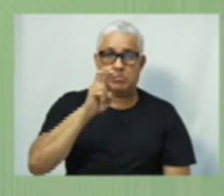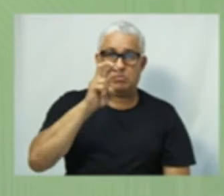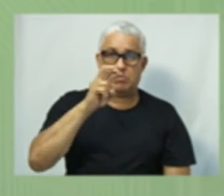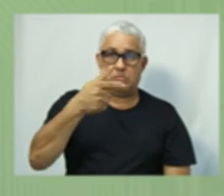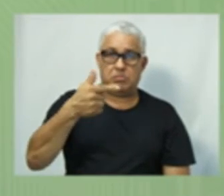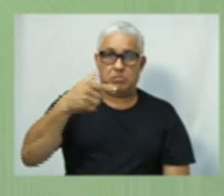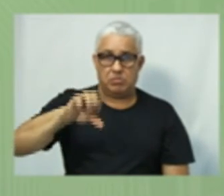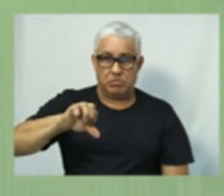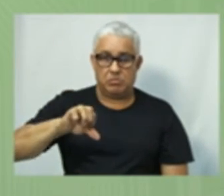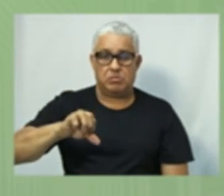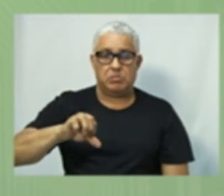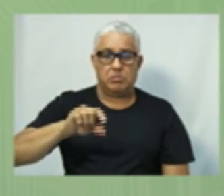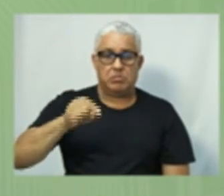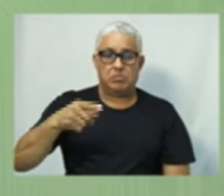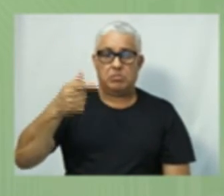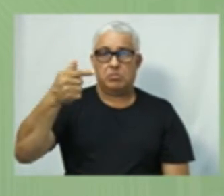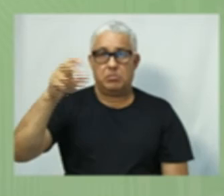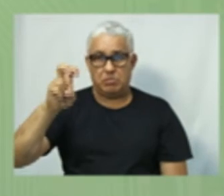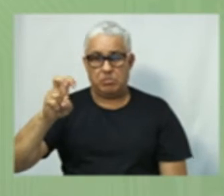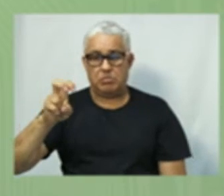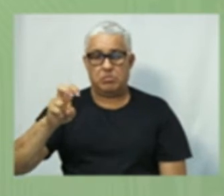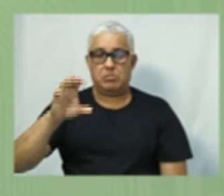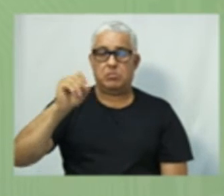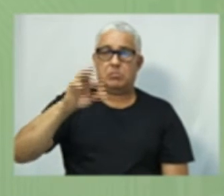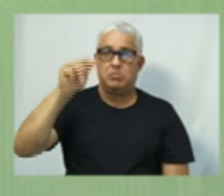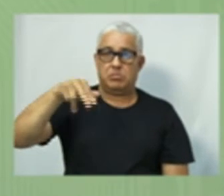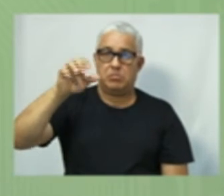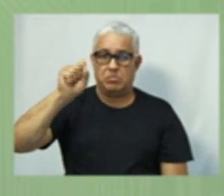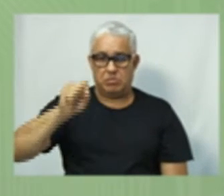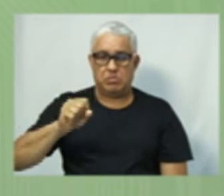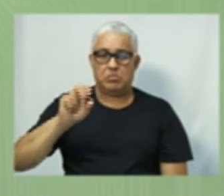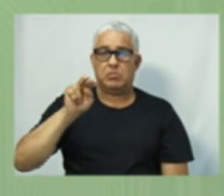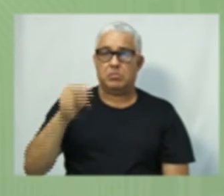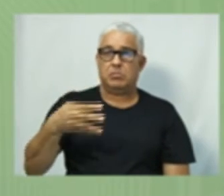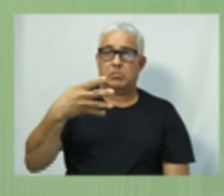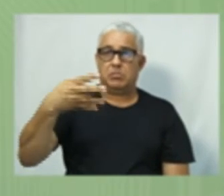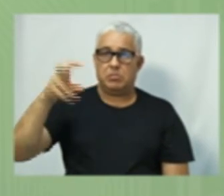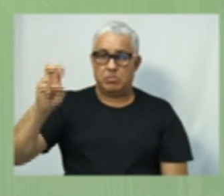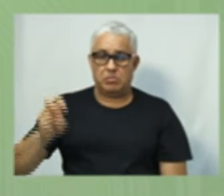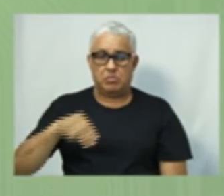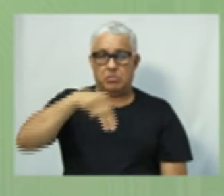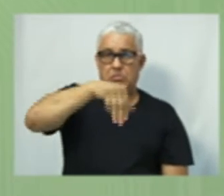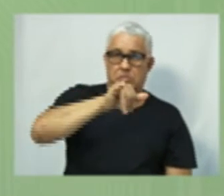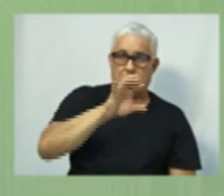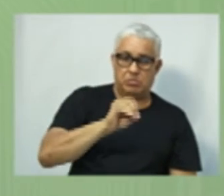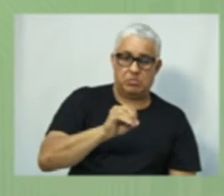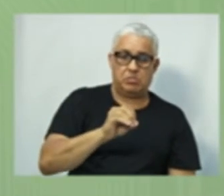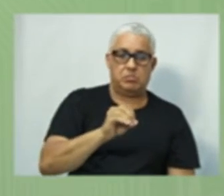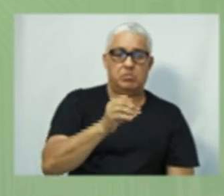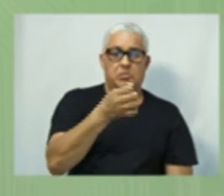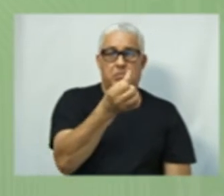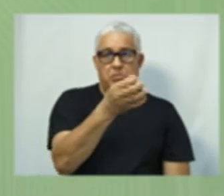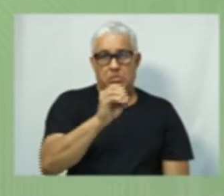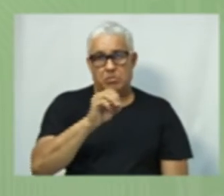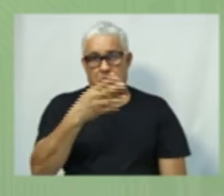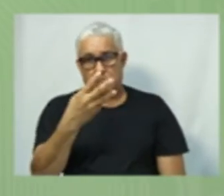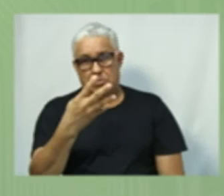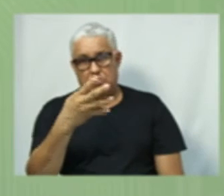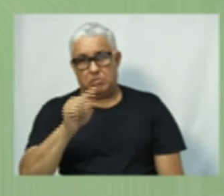529, COFINS 2.445. Maio, 604,50,